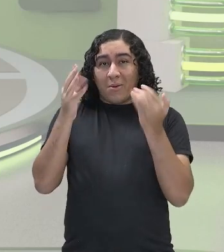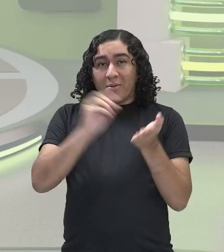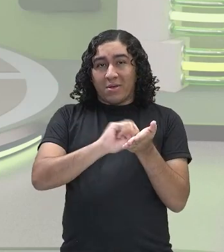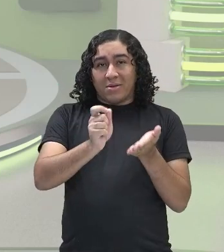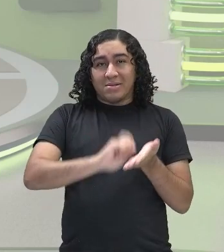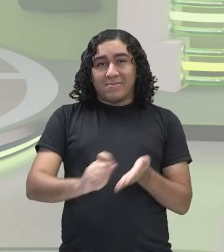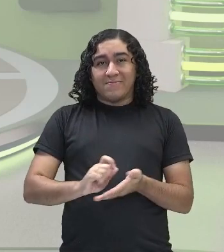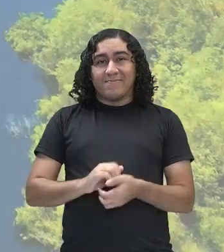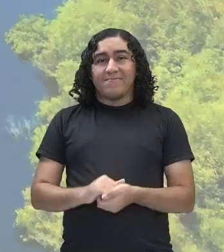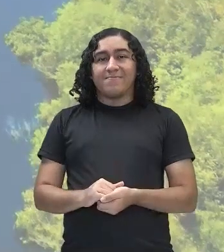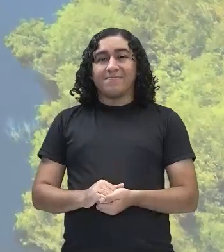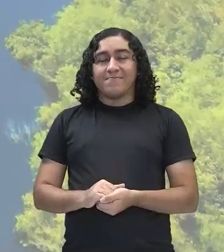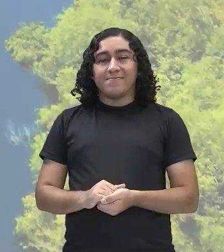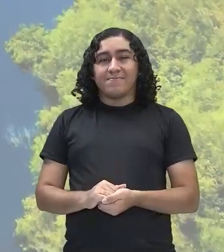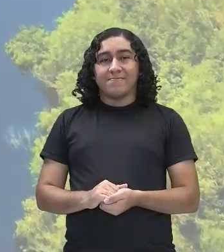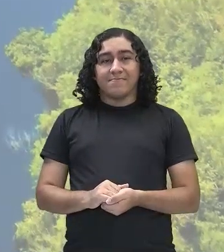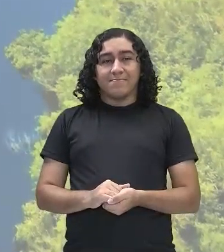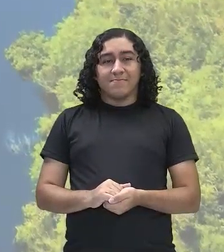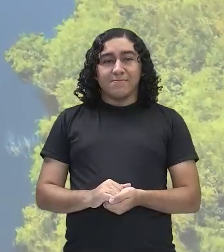assistir.